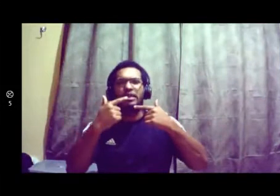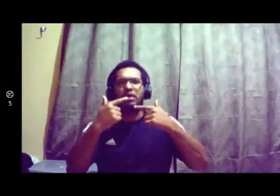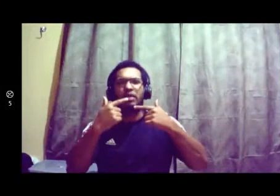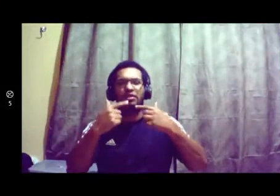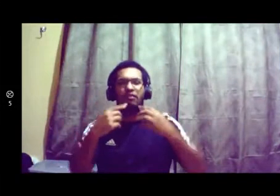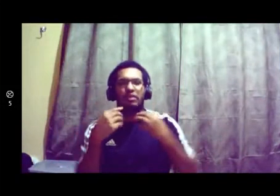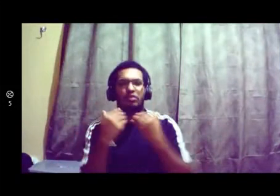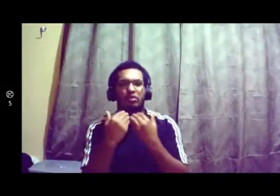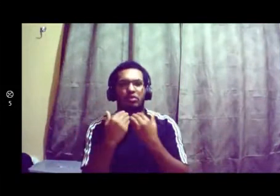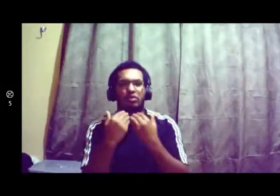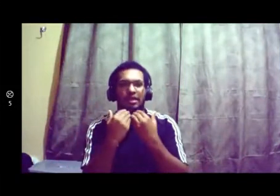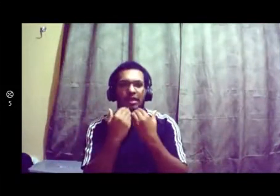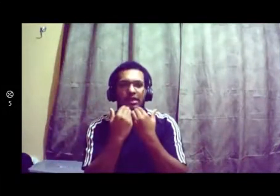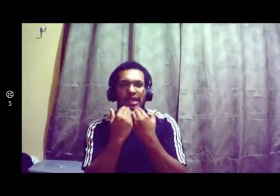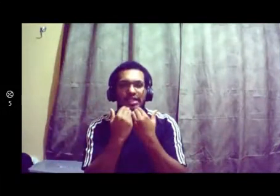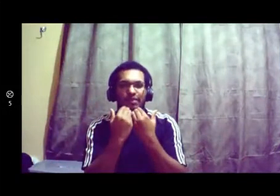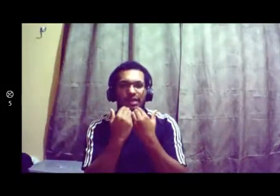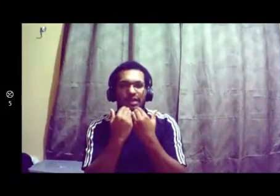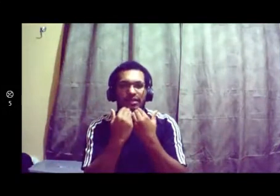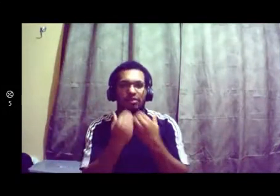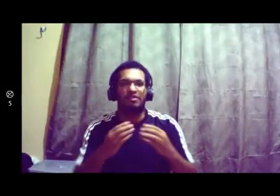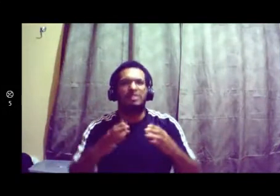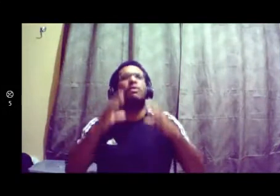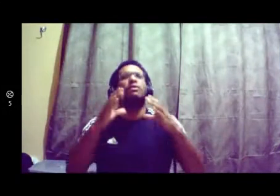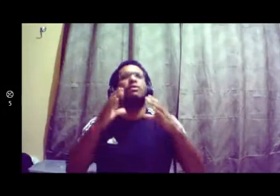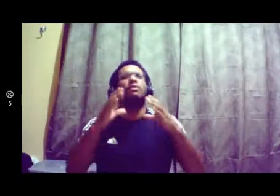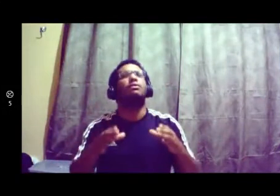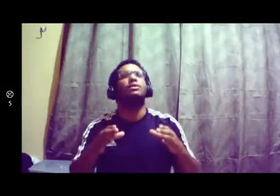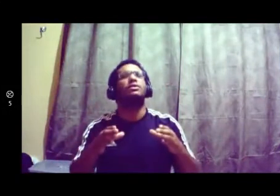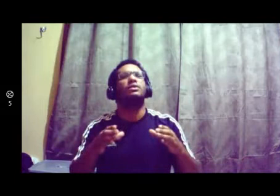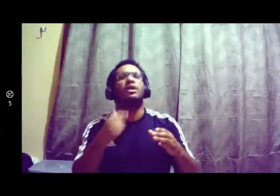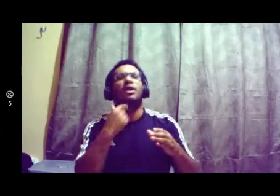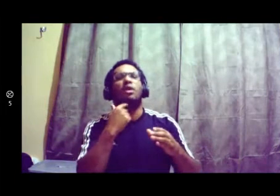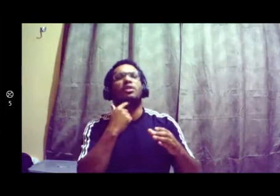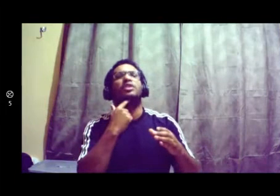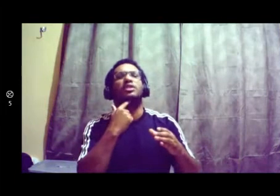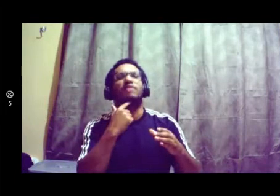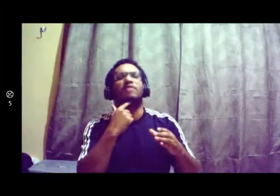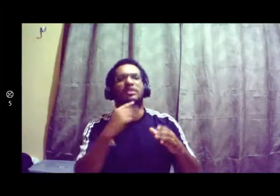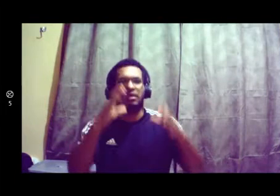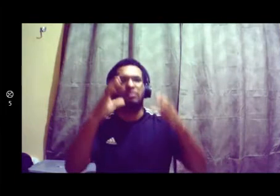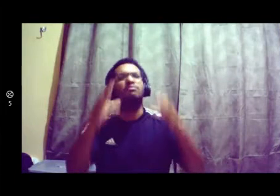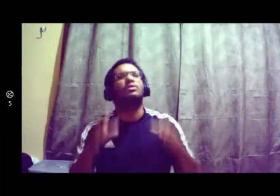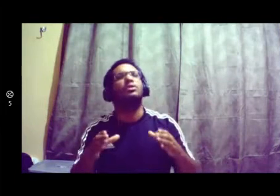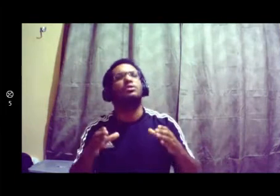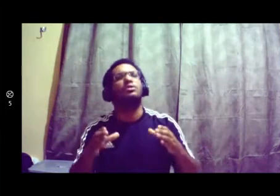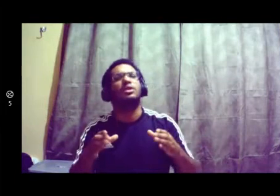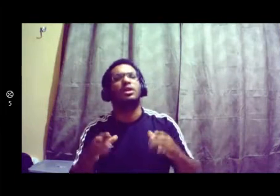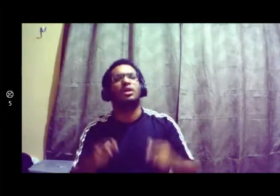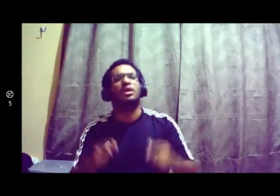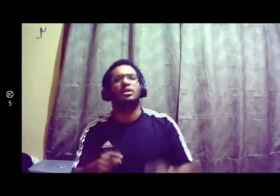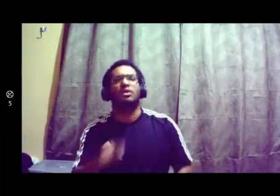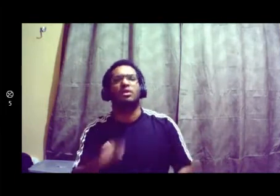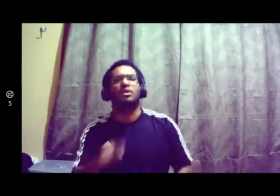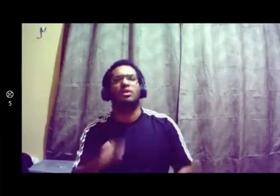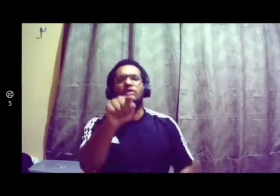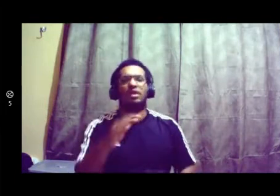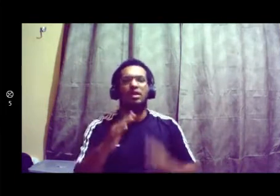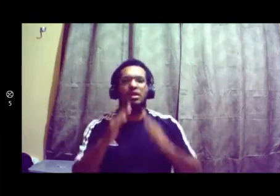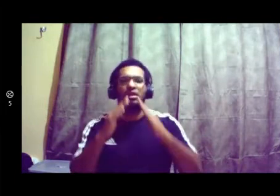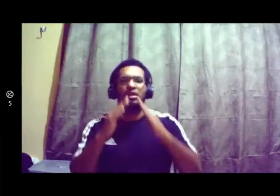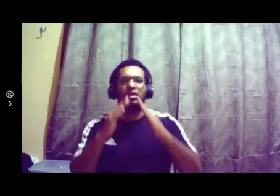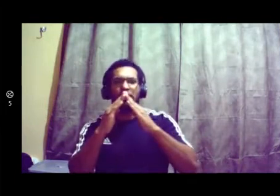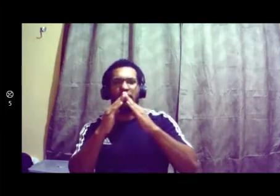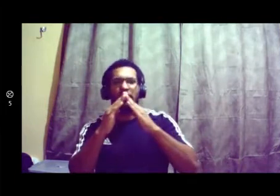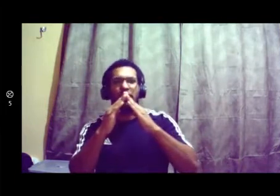a interrogação vem muito na expressão também passar. Olha o queixo levantado. Então,